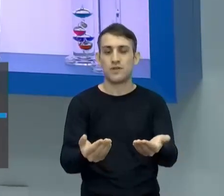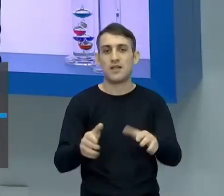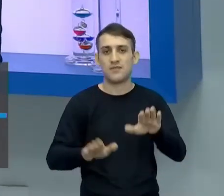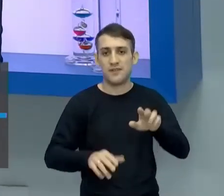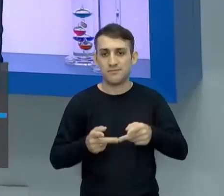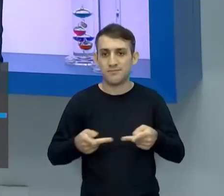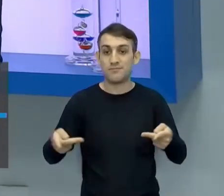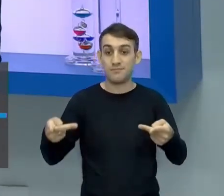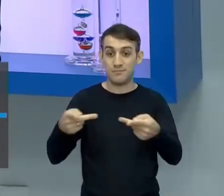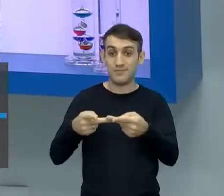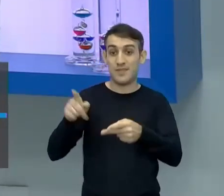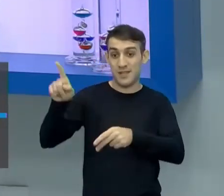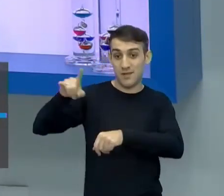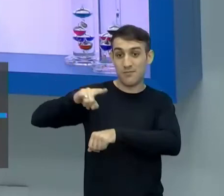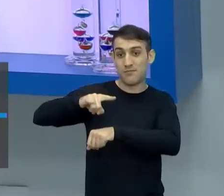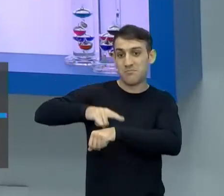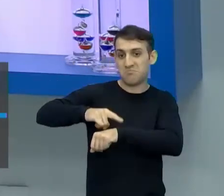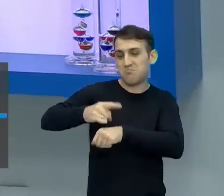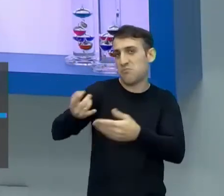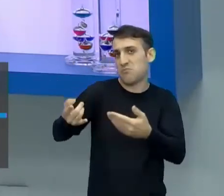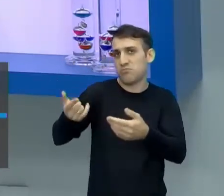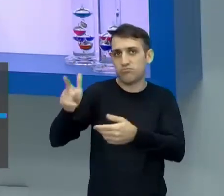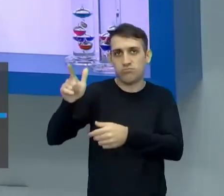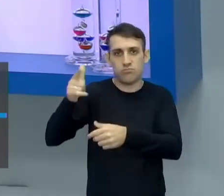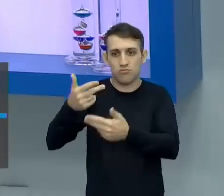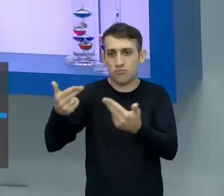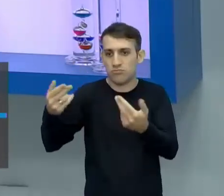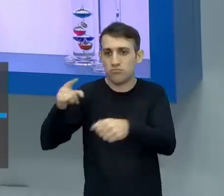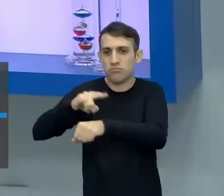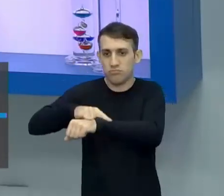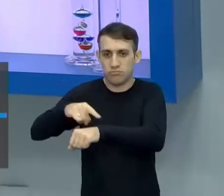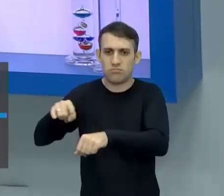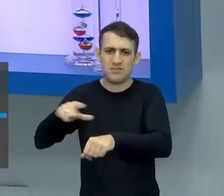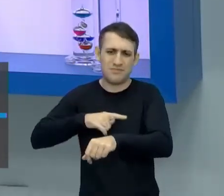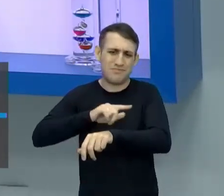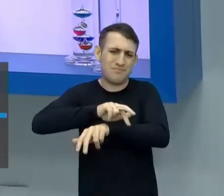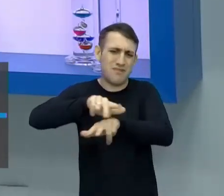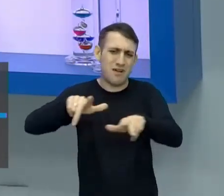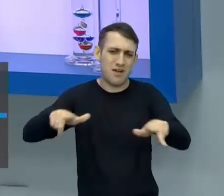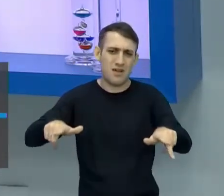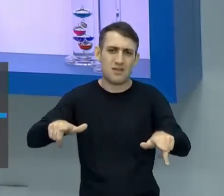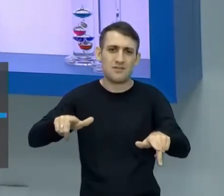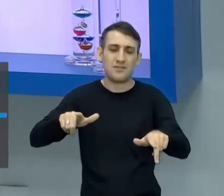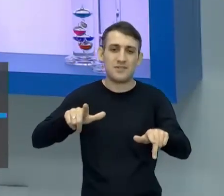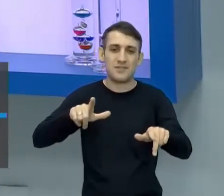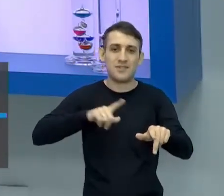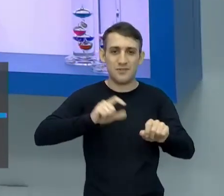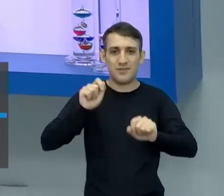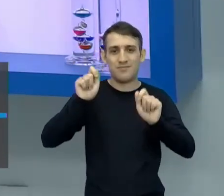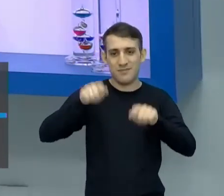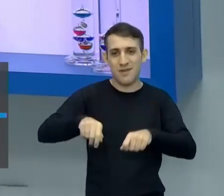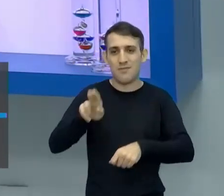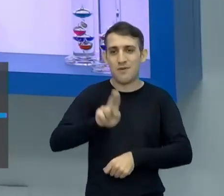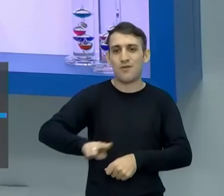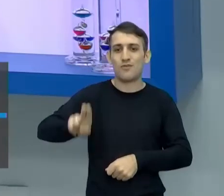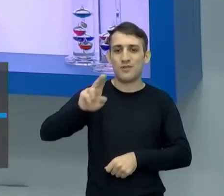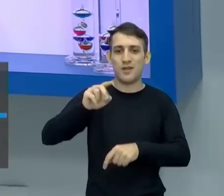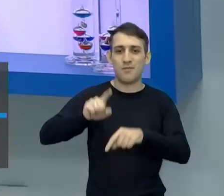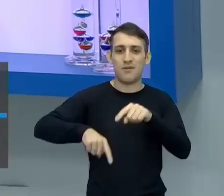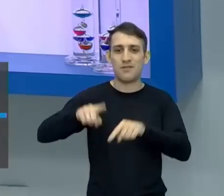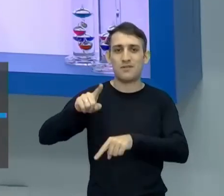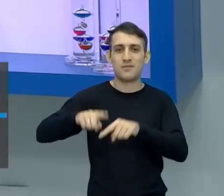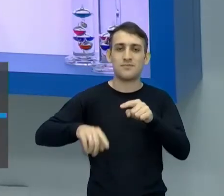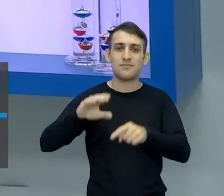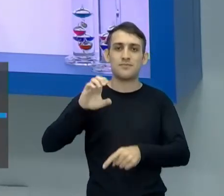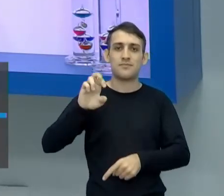que está lá no nosso banheiro, né? Então, tem vários aí empregos para esses materiais cerâmicos, ok?